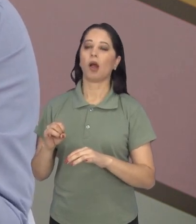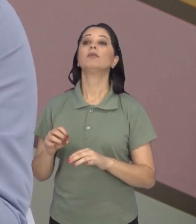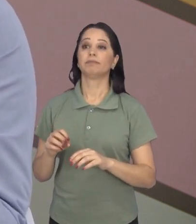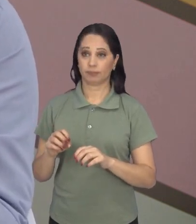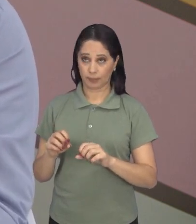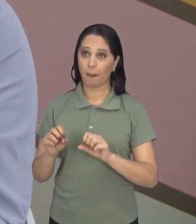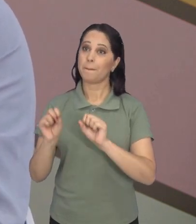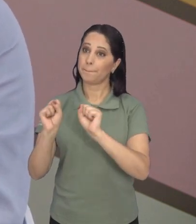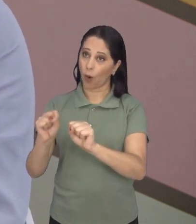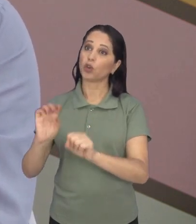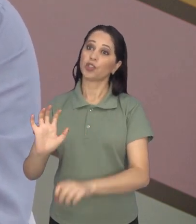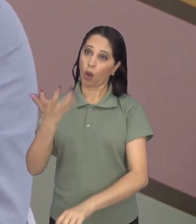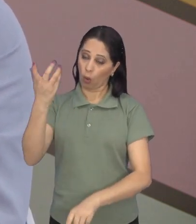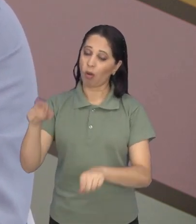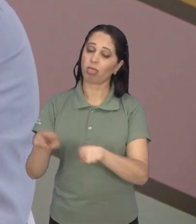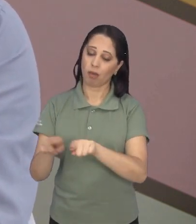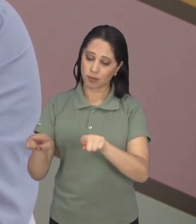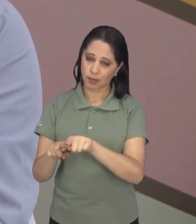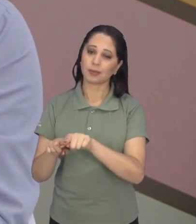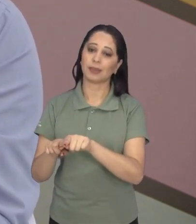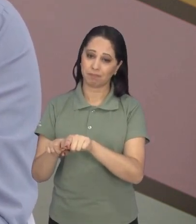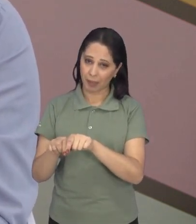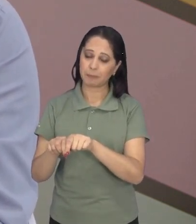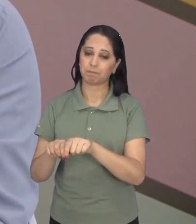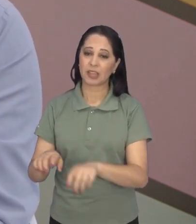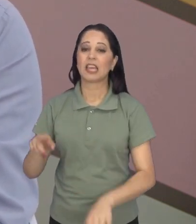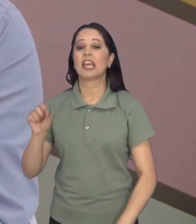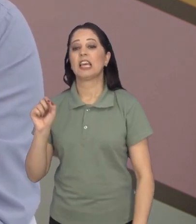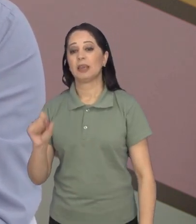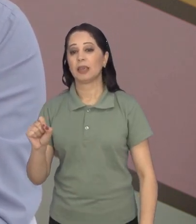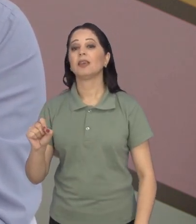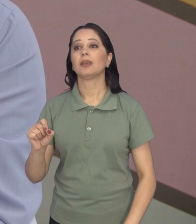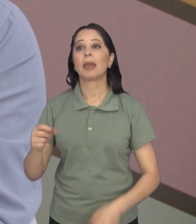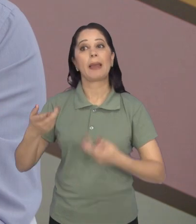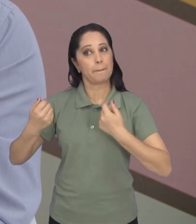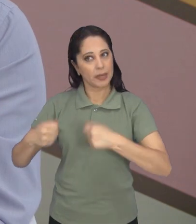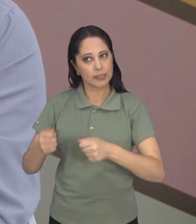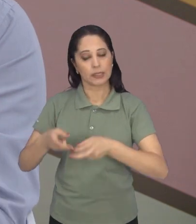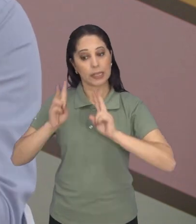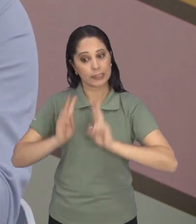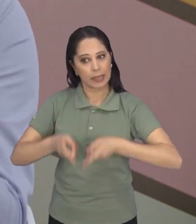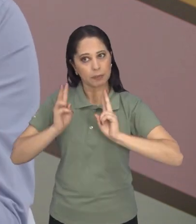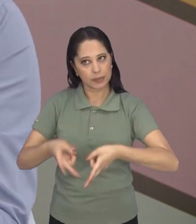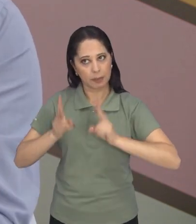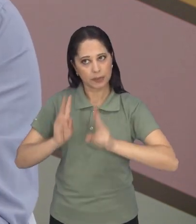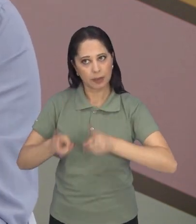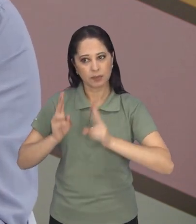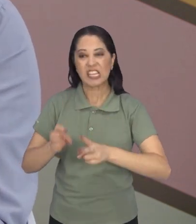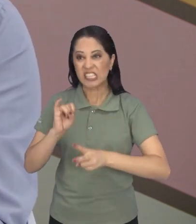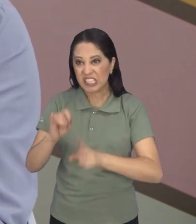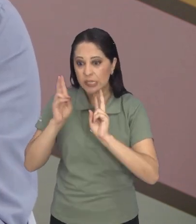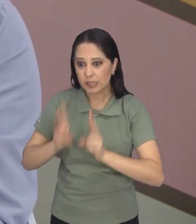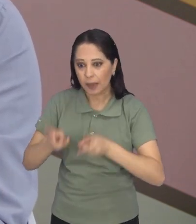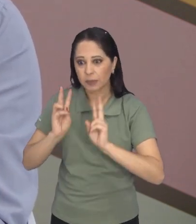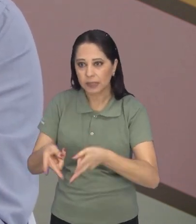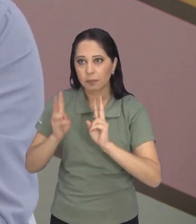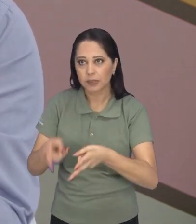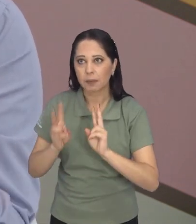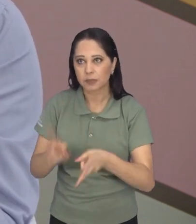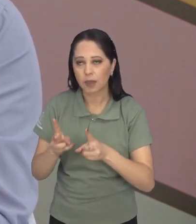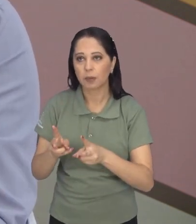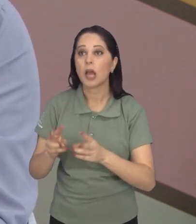caretas de vários tipos diferentes, e elas tendem, por definição, tem que ser uma frequência variável,